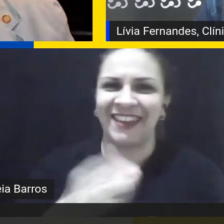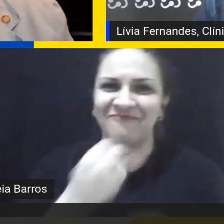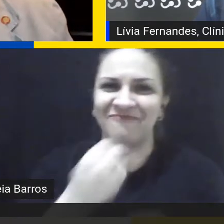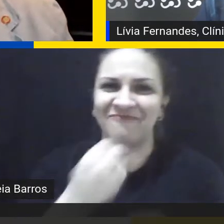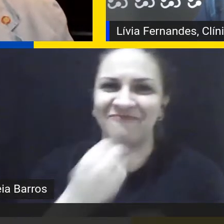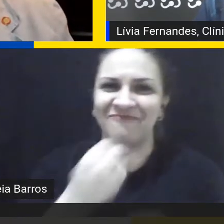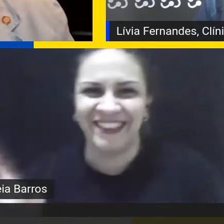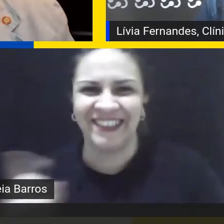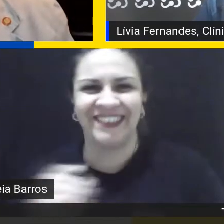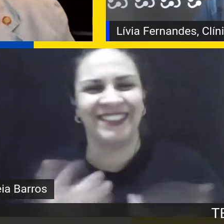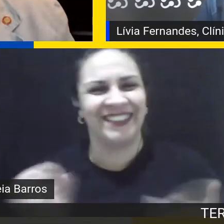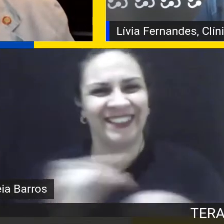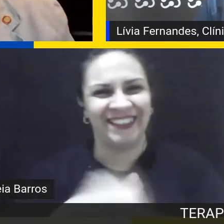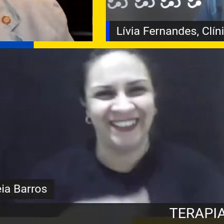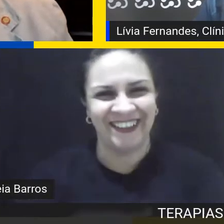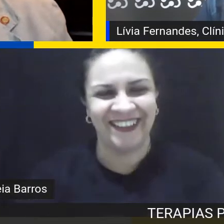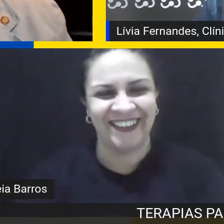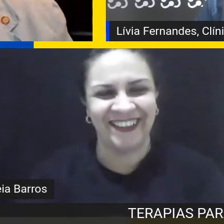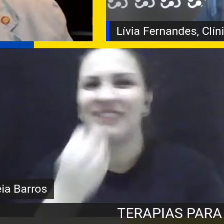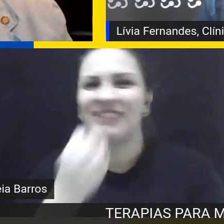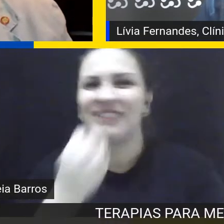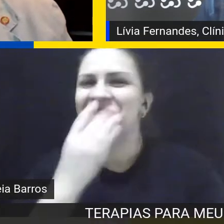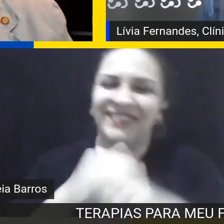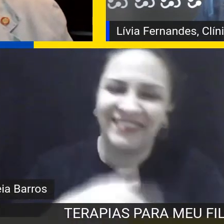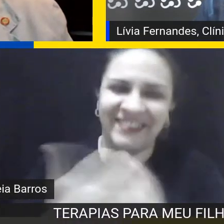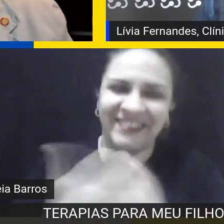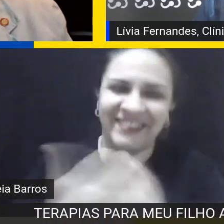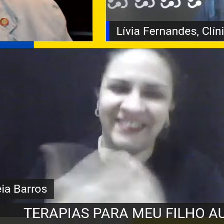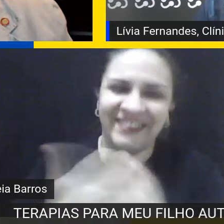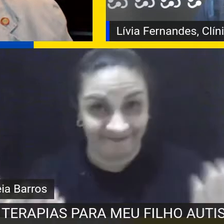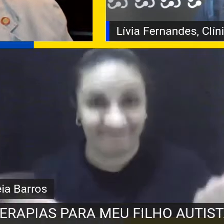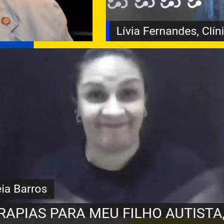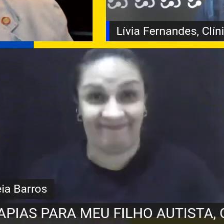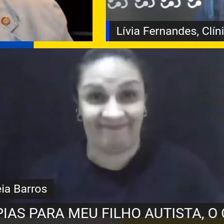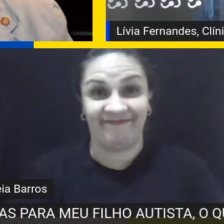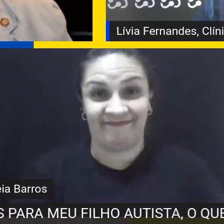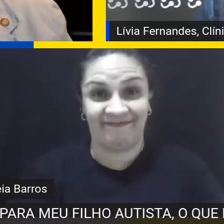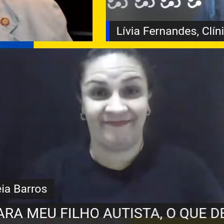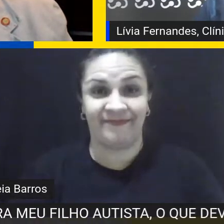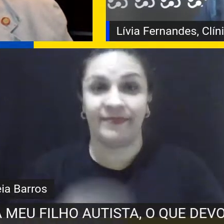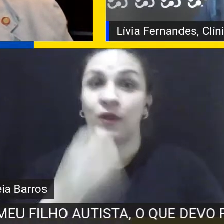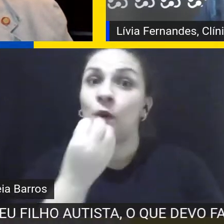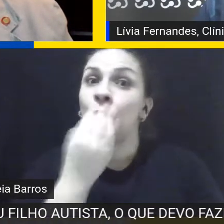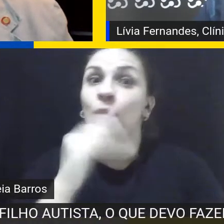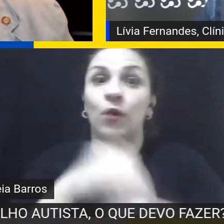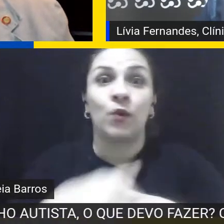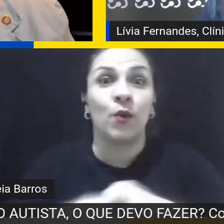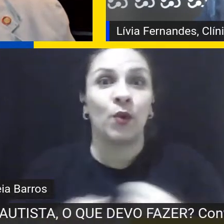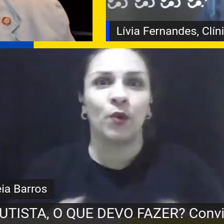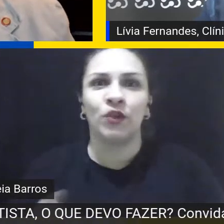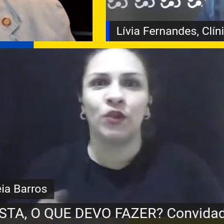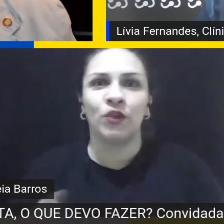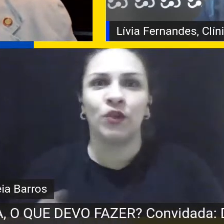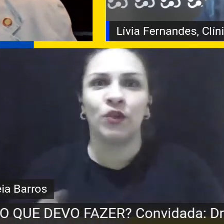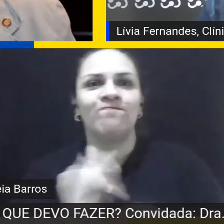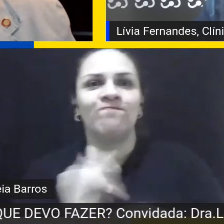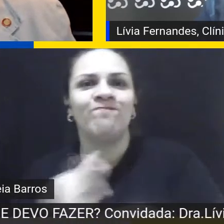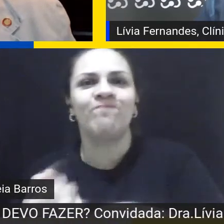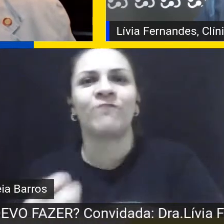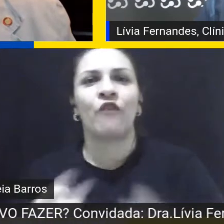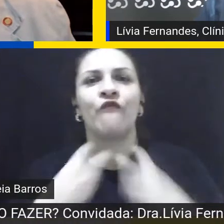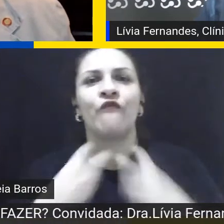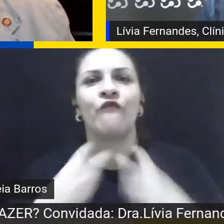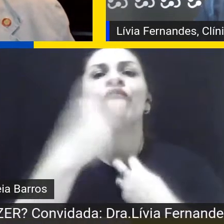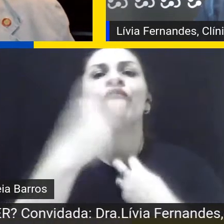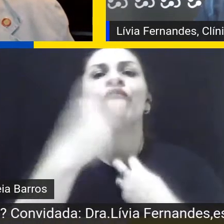noite a todos vocês. Boa noite ao canal da Voz do Autismo. Né? Com muito orgulho,